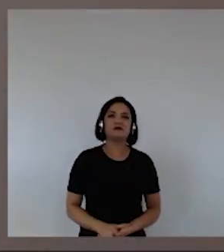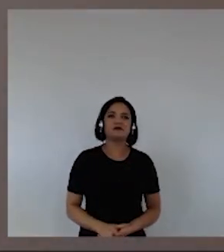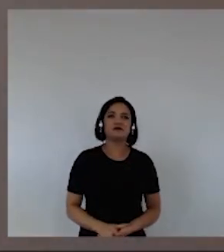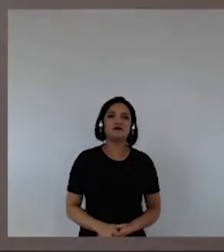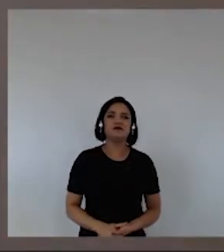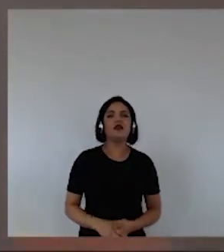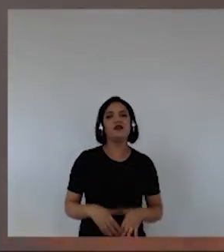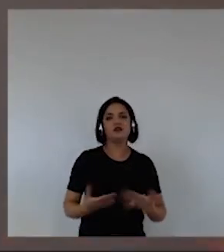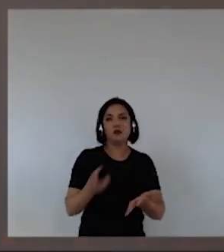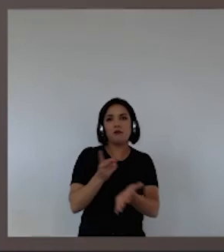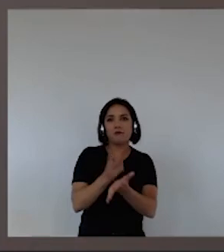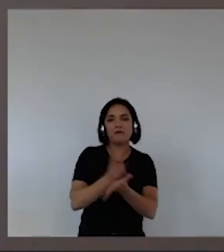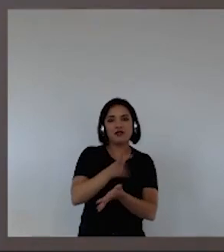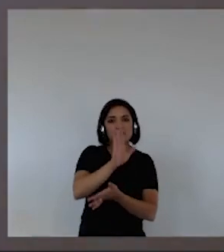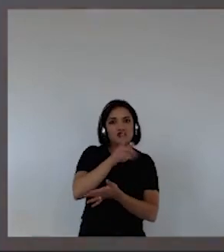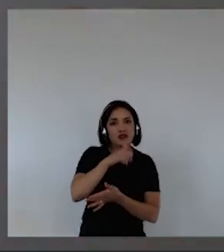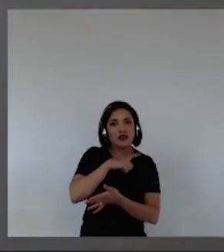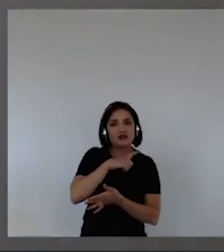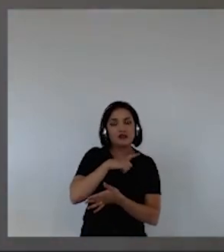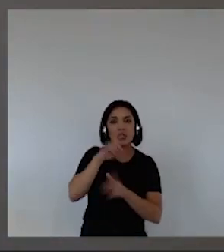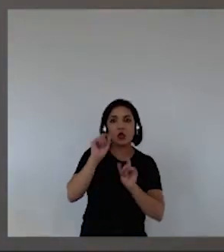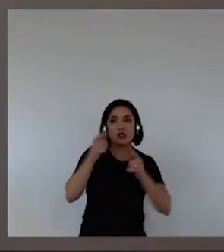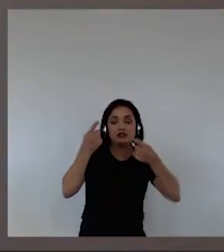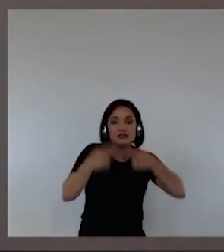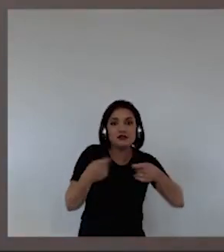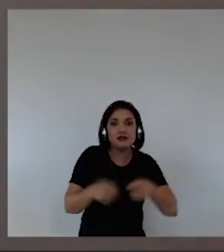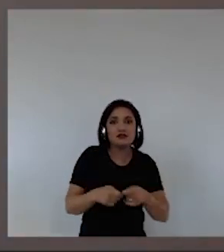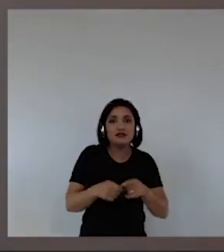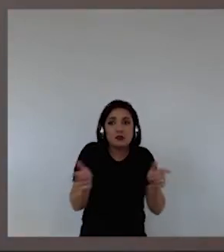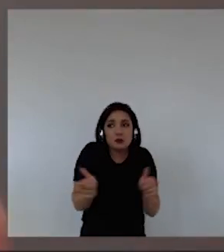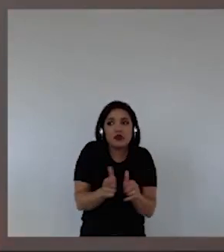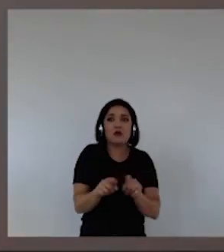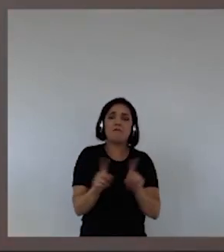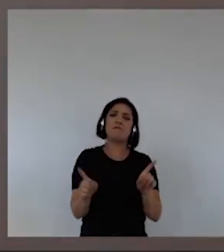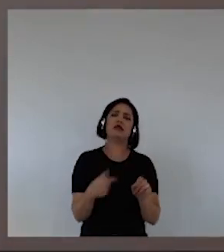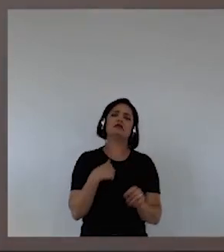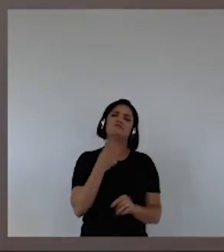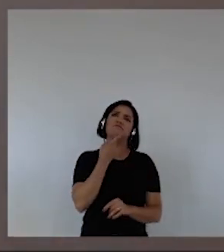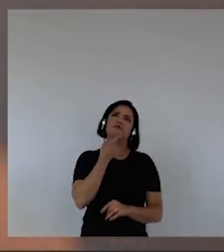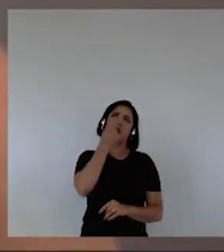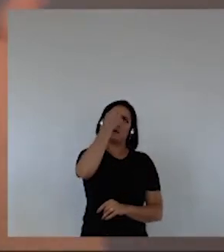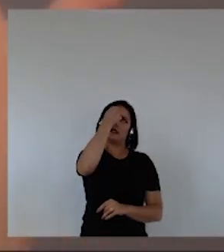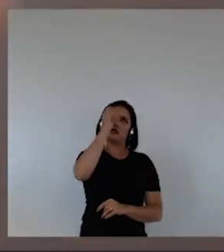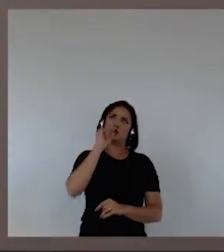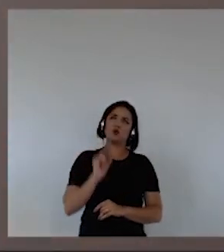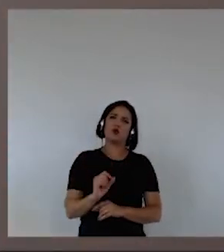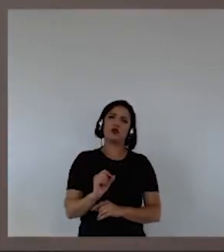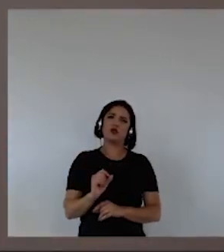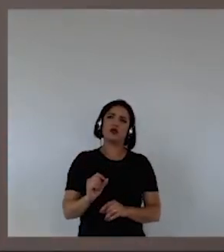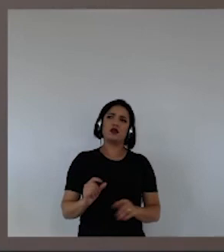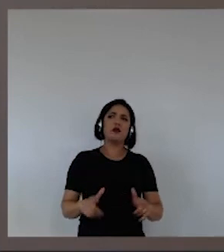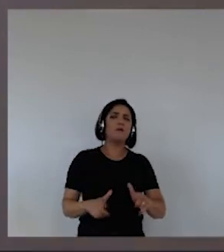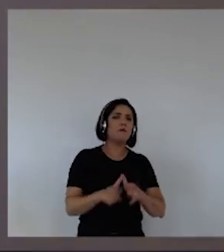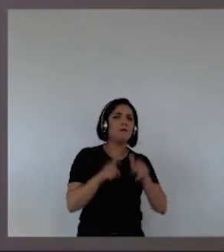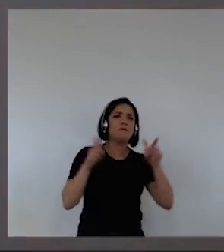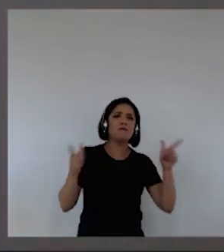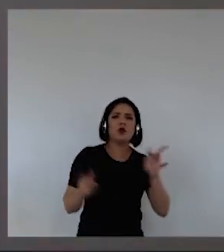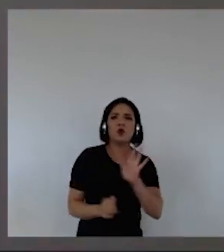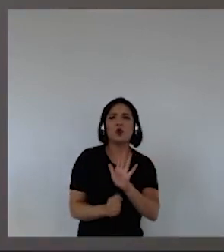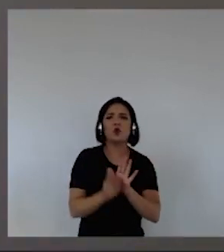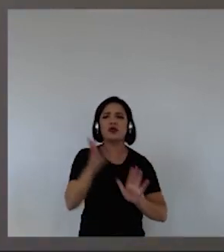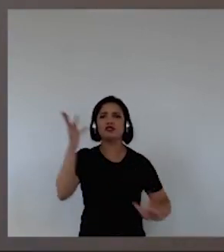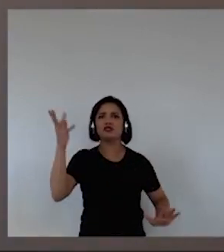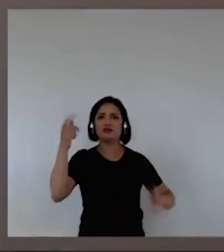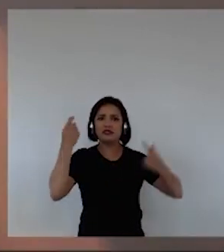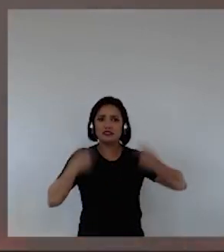já havendo essa demanda instaurada, ainda em número pequeno, eu diria que a maior quantidade de demandas ainda está